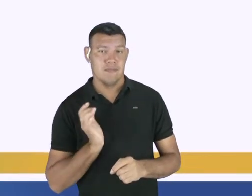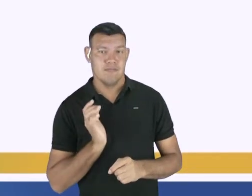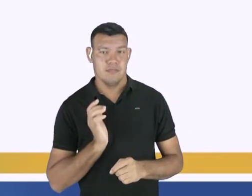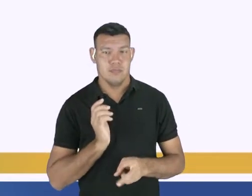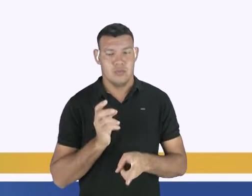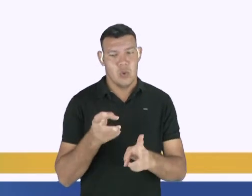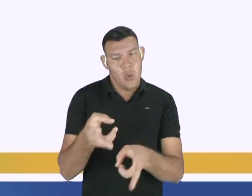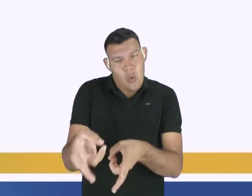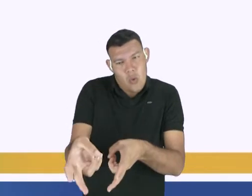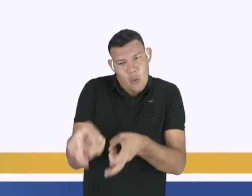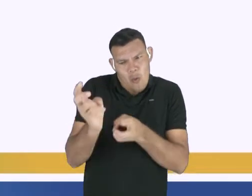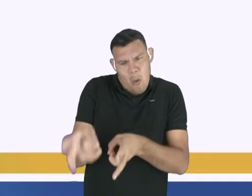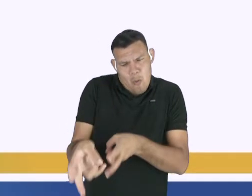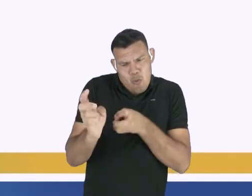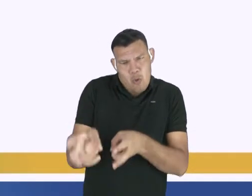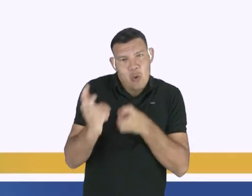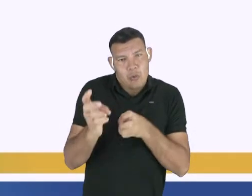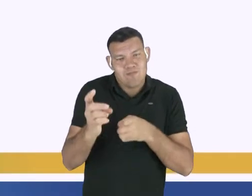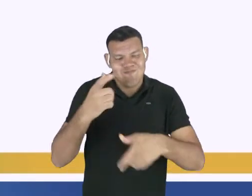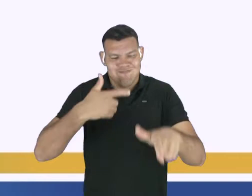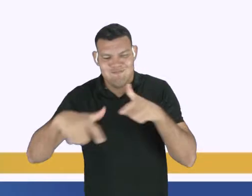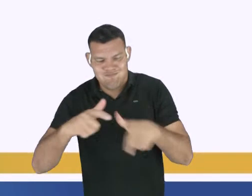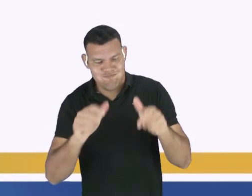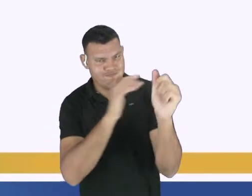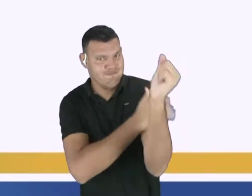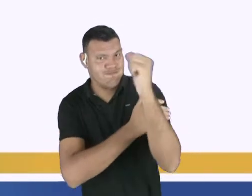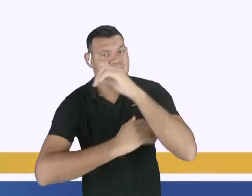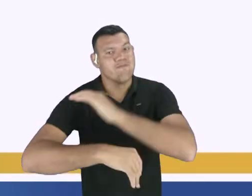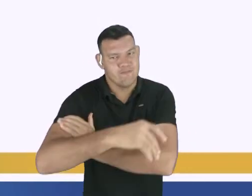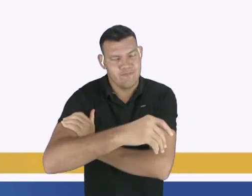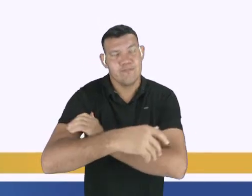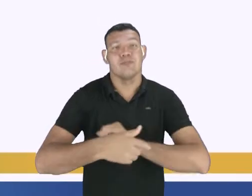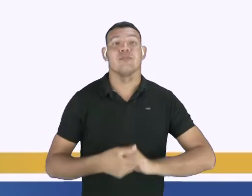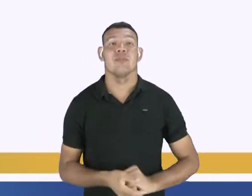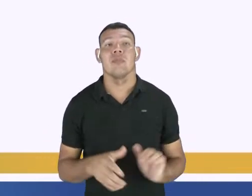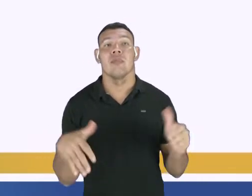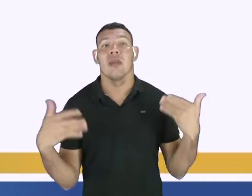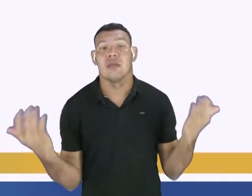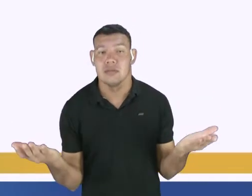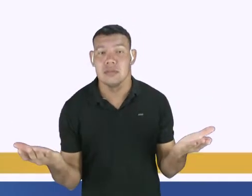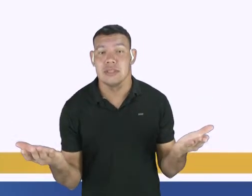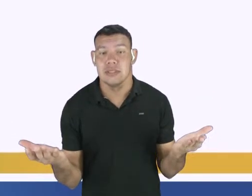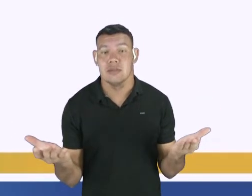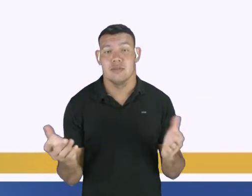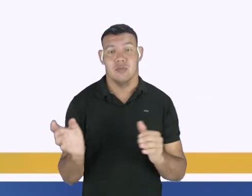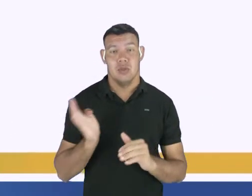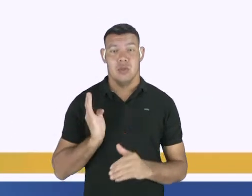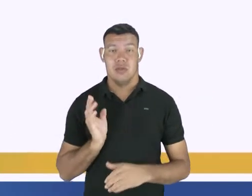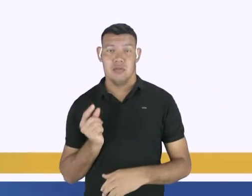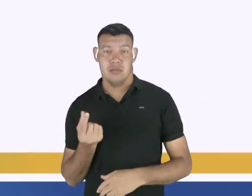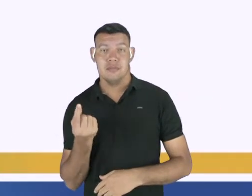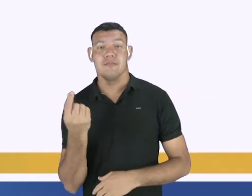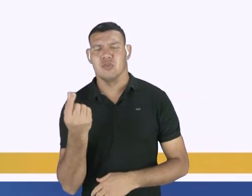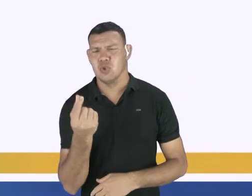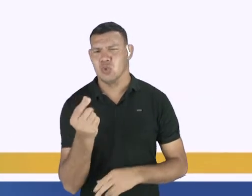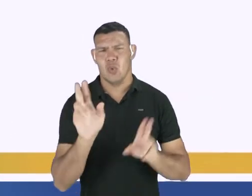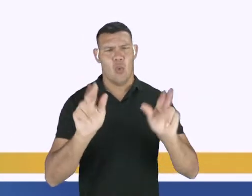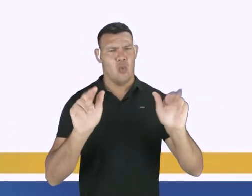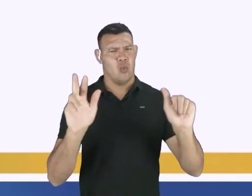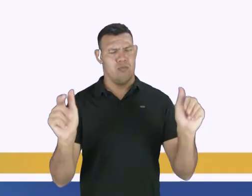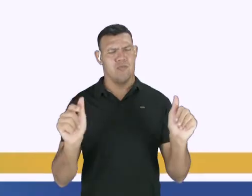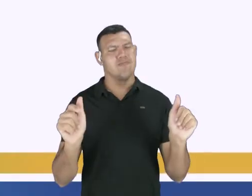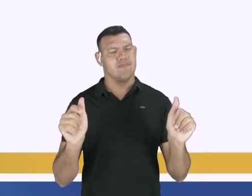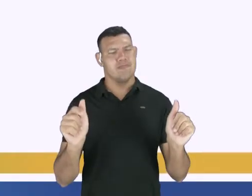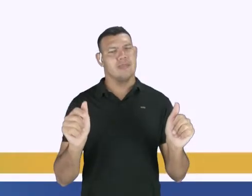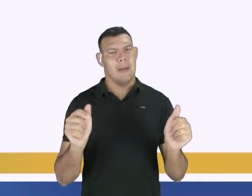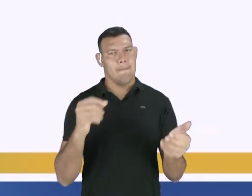exploração do trabalho do proletariado, que é a mais-valia. Sendo assim, os burgueses não deixarão de explorar o